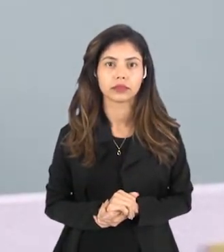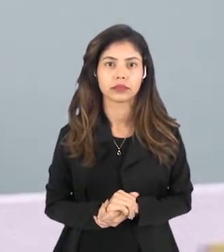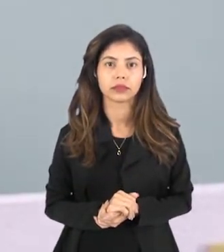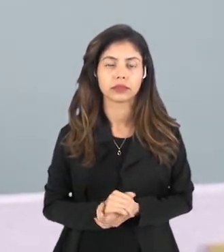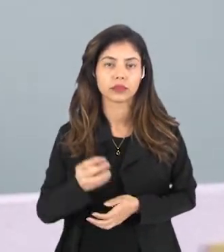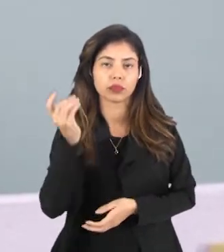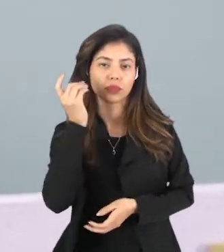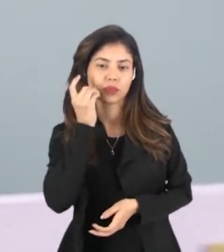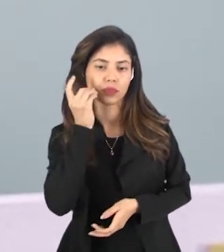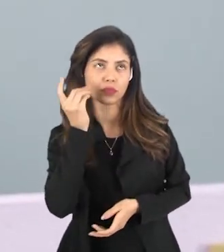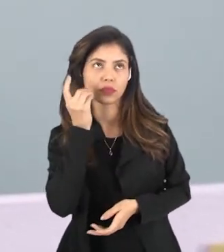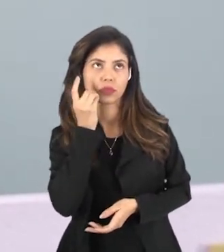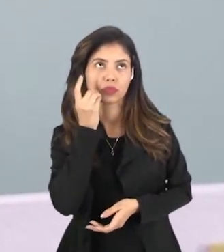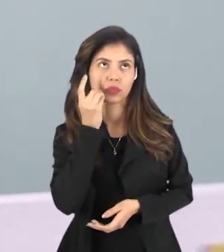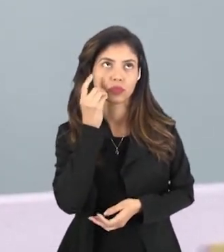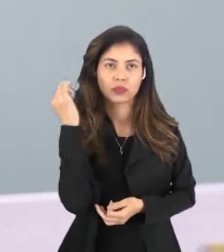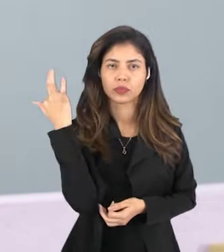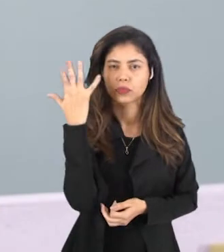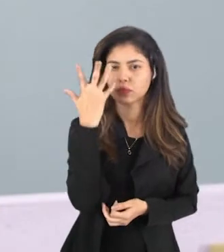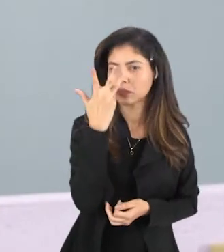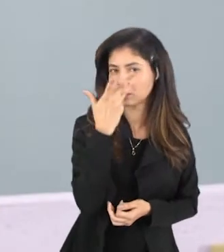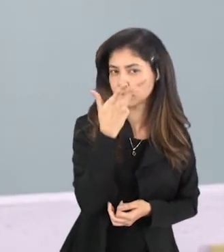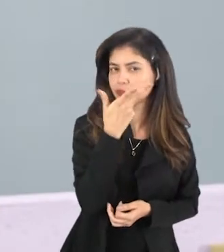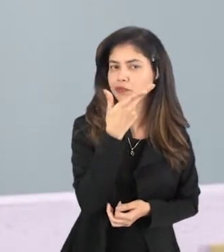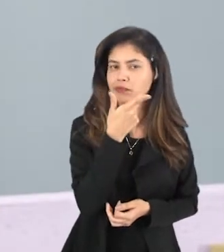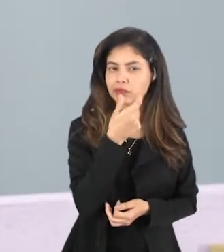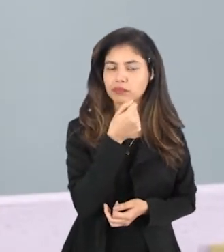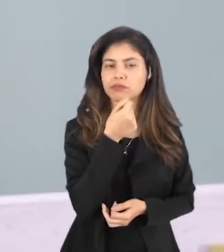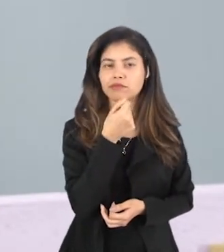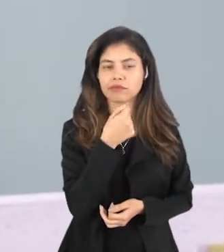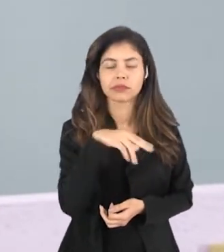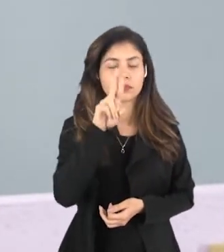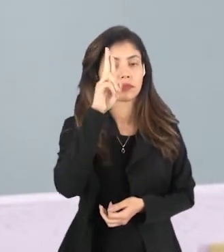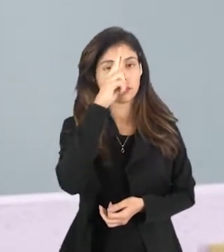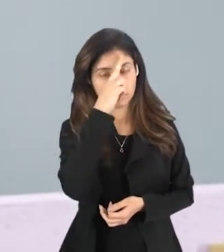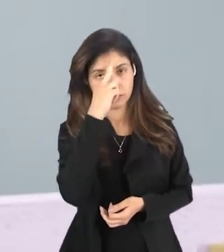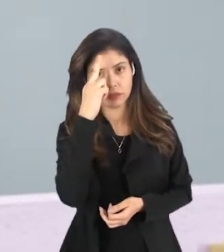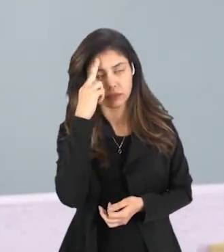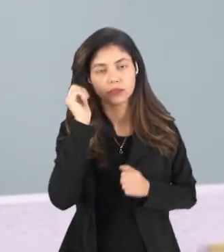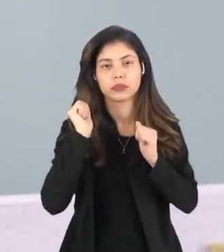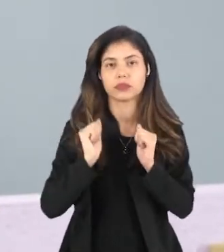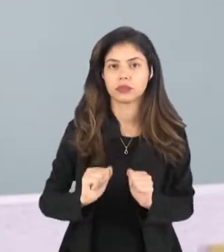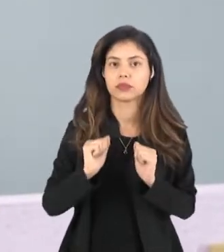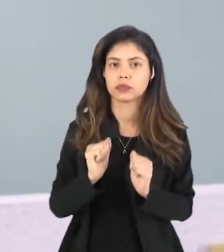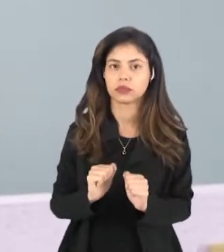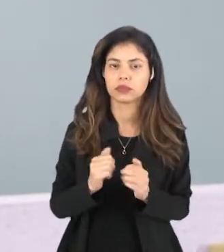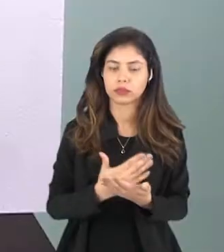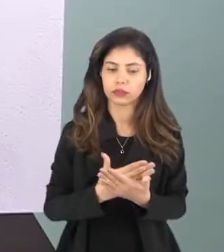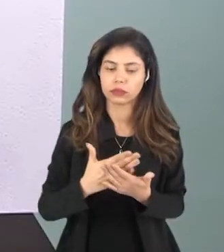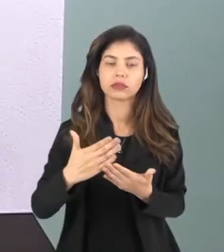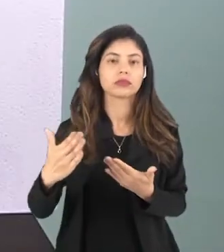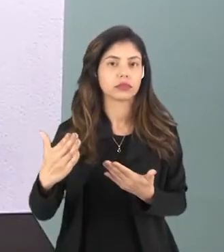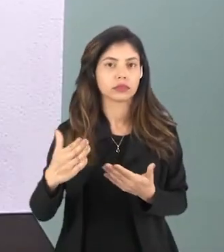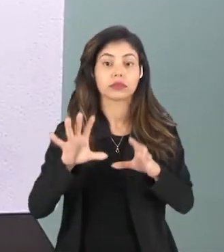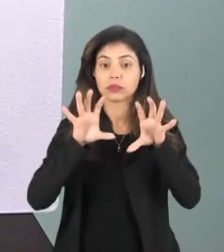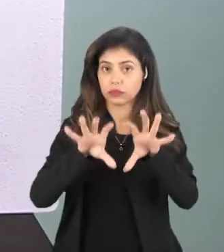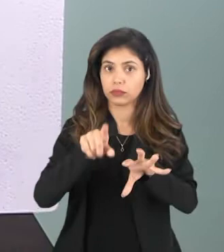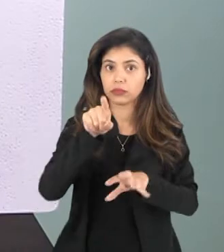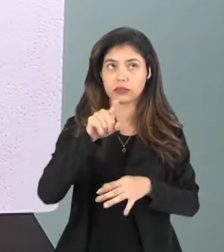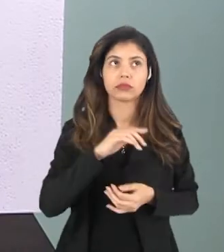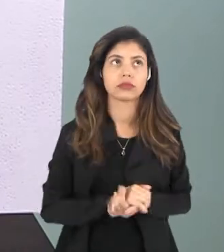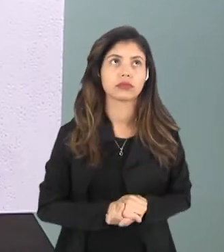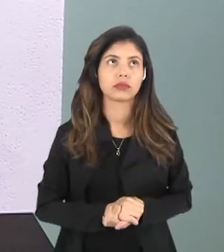belo dia a uma história pode ser iniciada